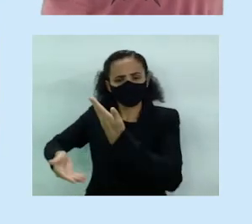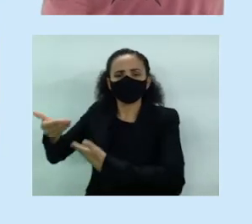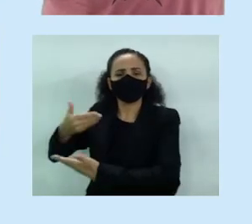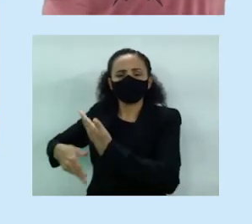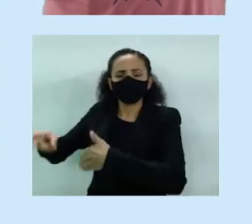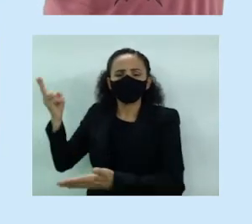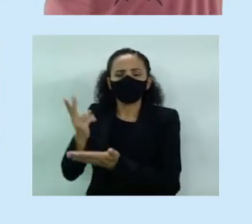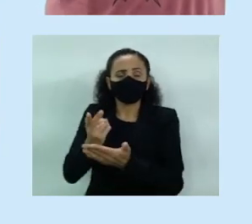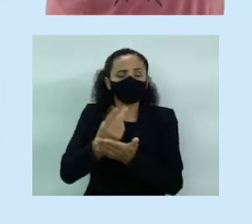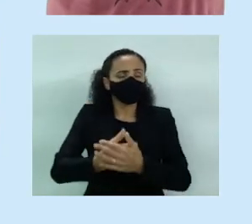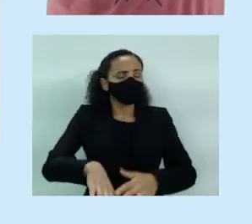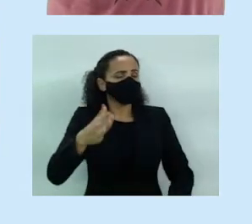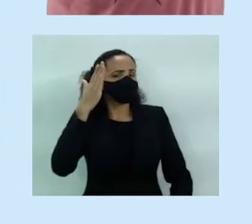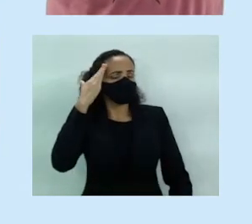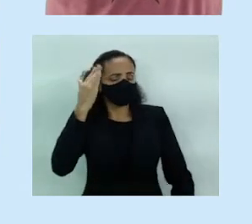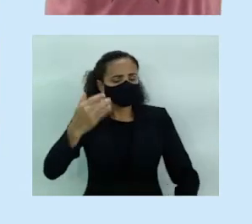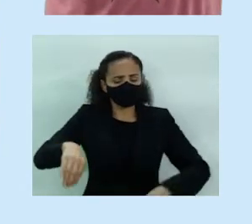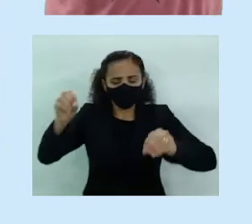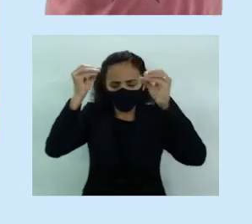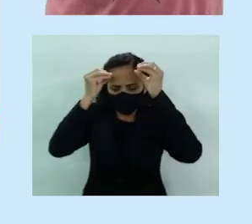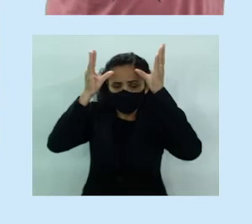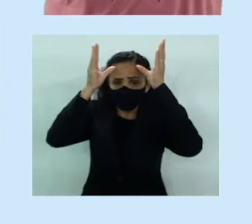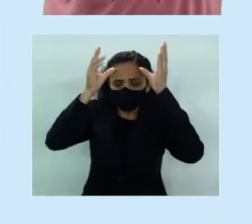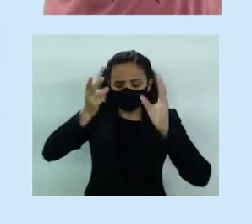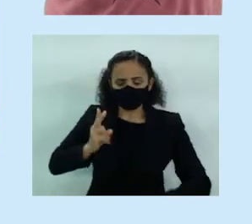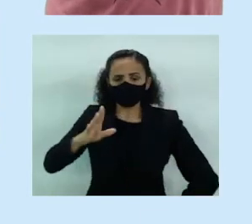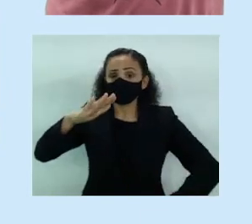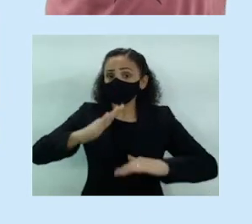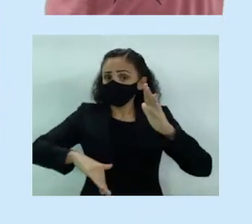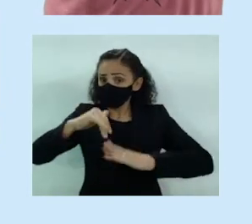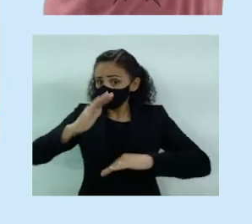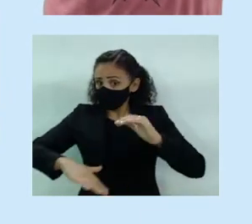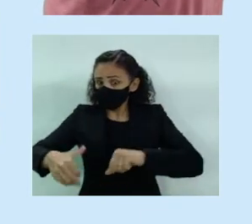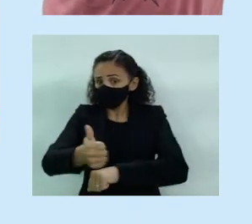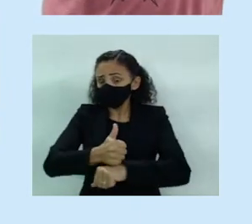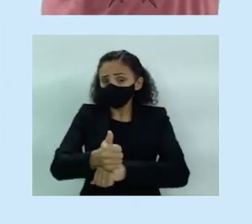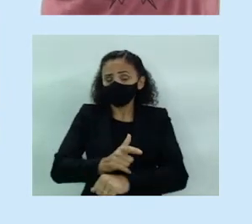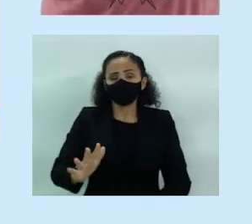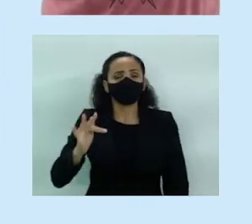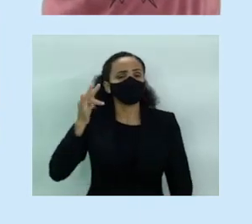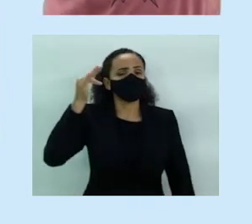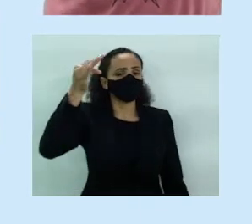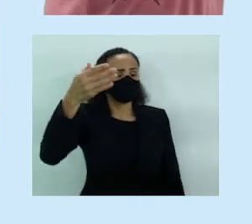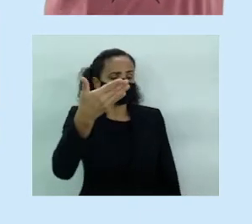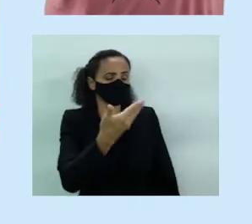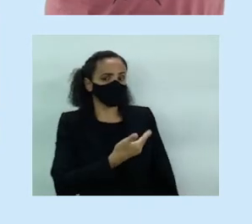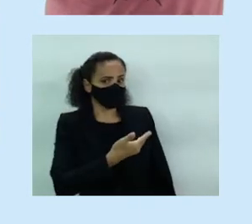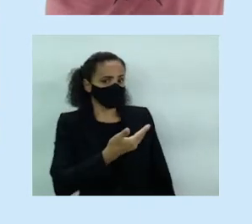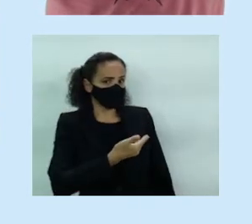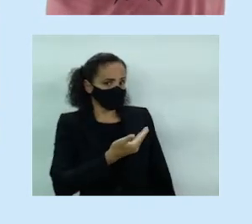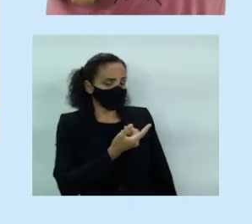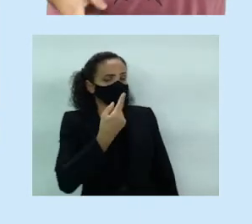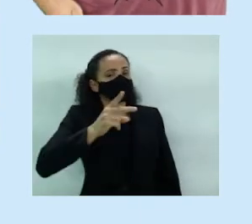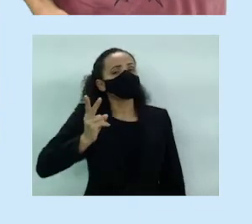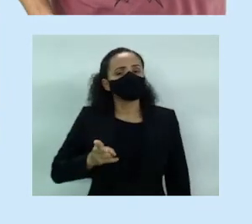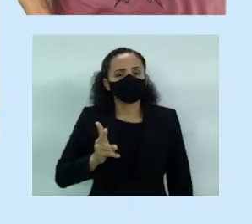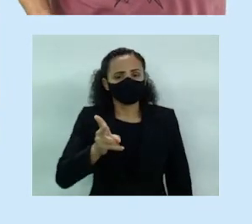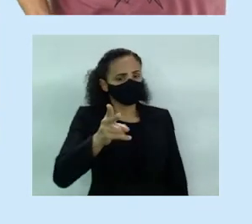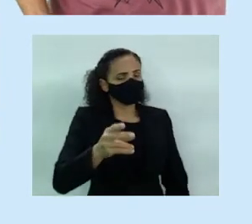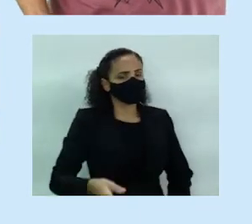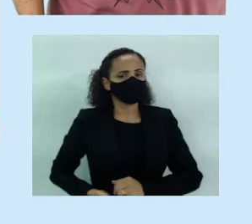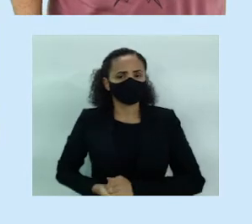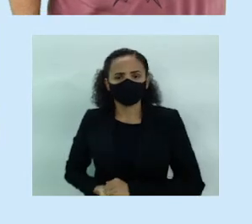N situações no dia a dia, tá certo? Poder ser um bom profissional, um bom vizinho, um bom amigo e um bom estudante, tá certo? Vamos